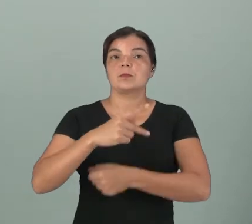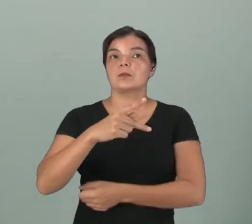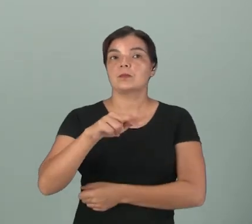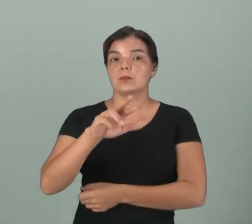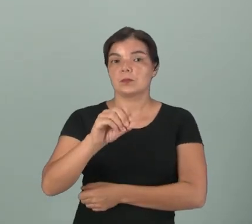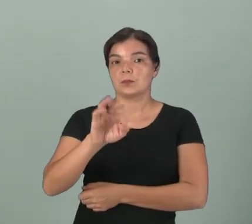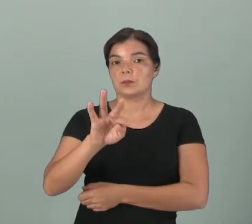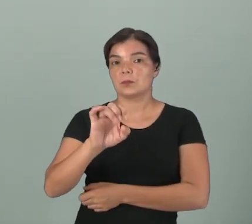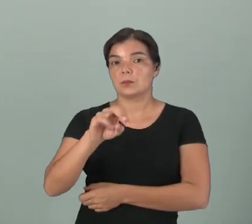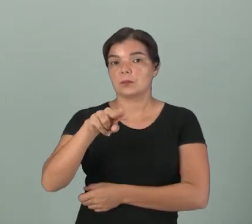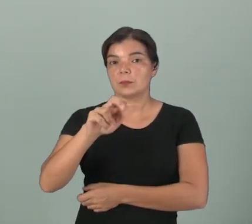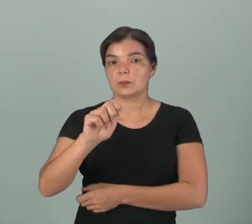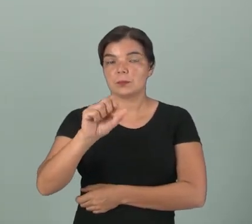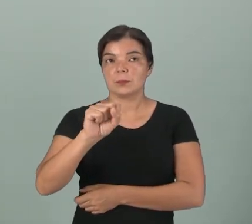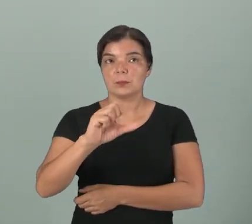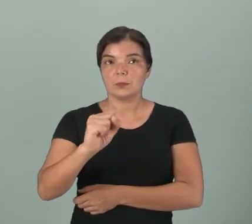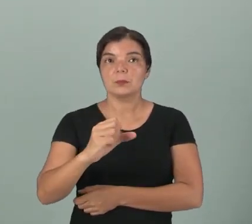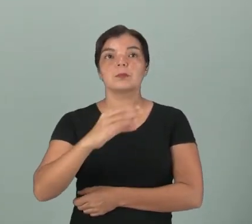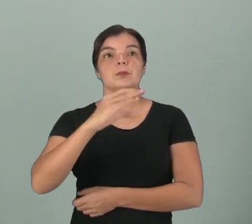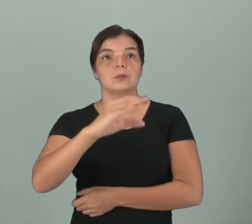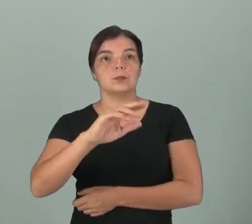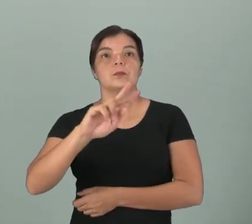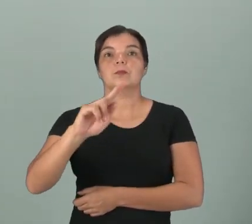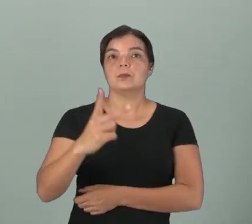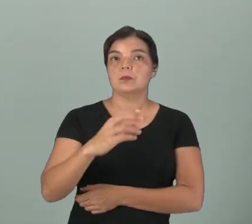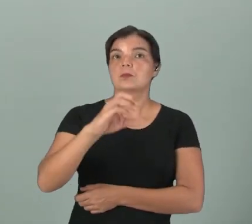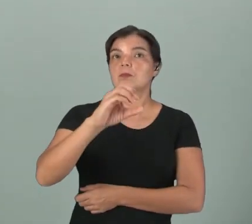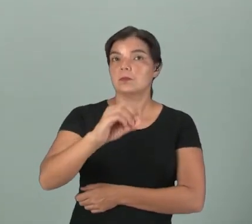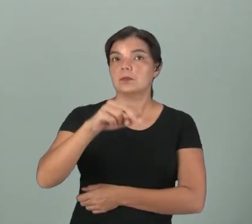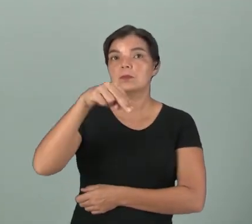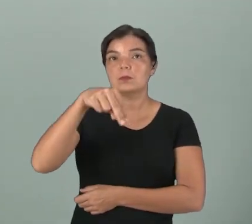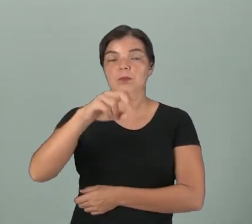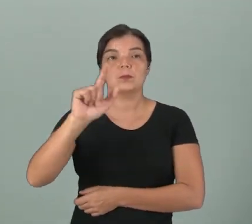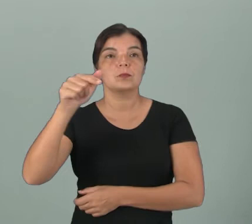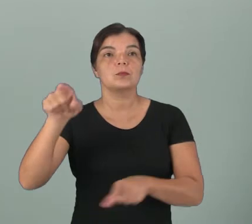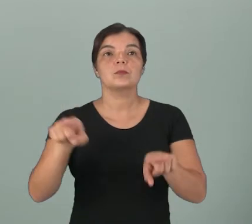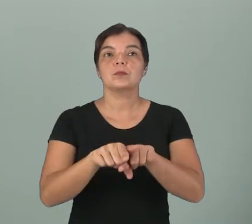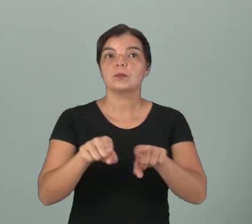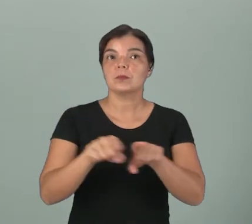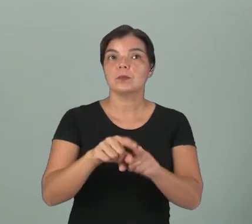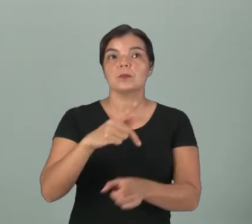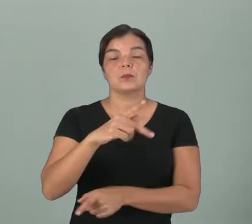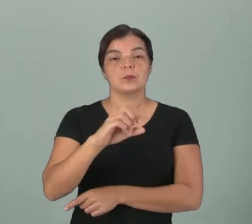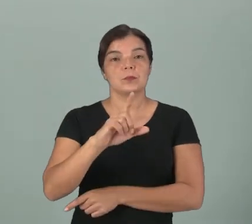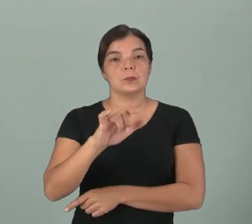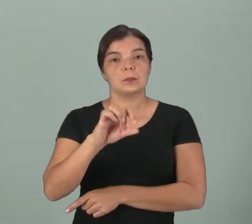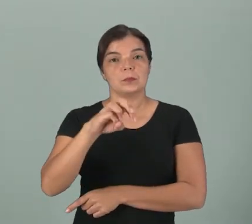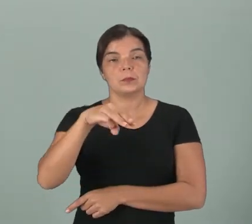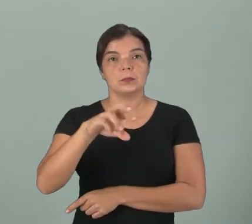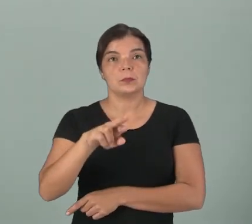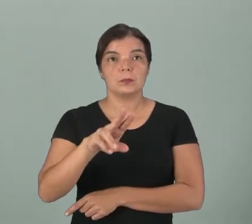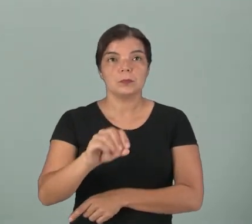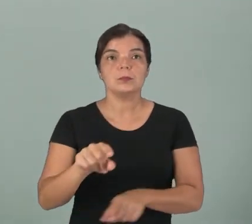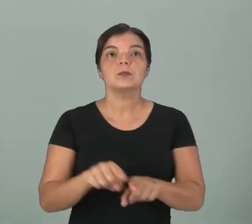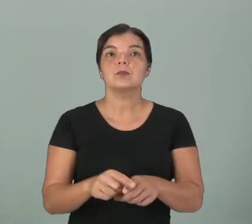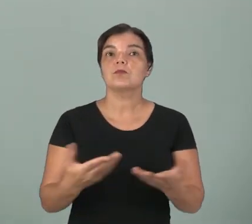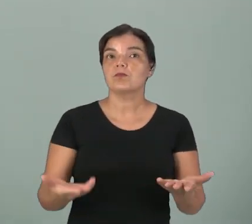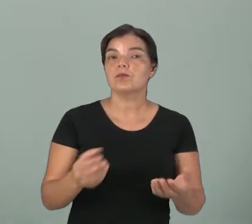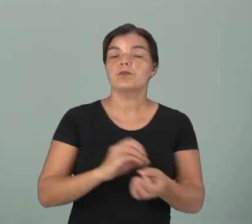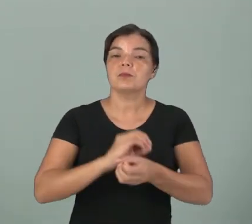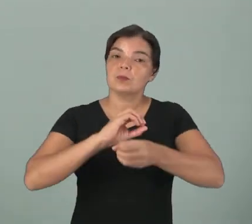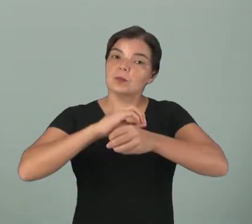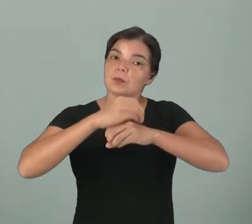as proteínas também que são formadas por carbono hidrogênio oxigênio nitrogênio entre outros elementos elas são polímeros